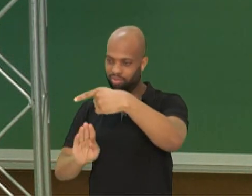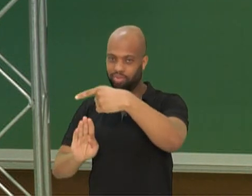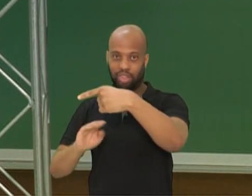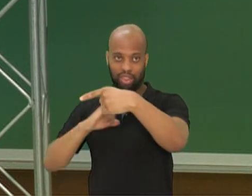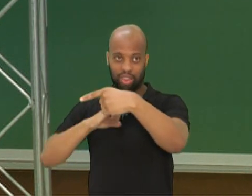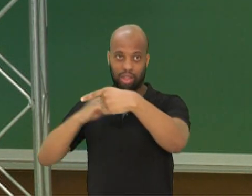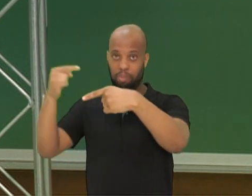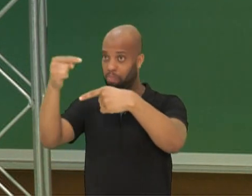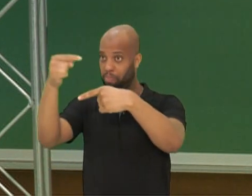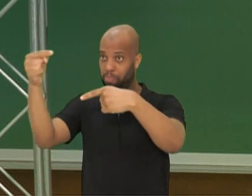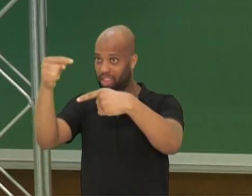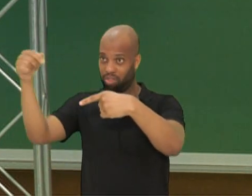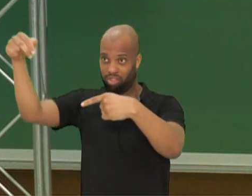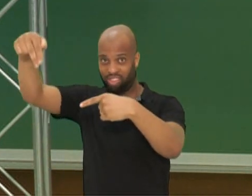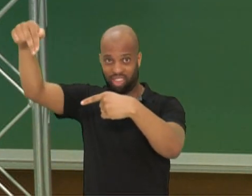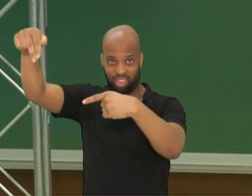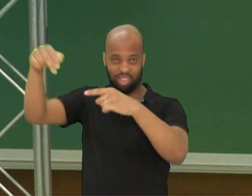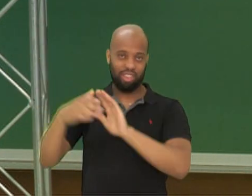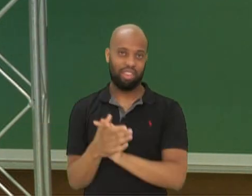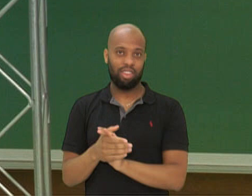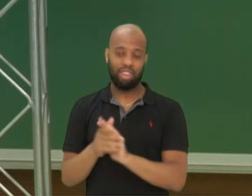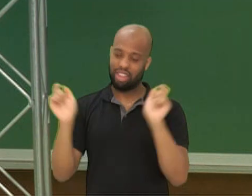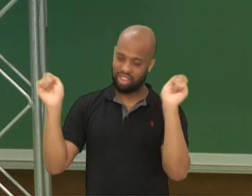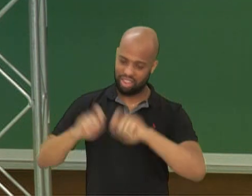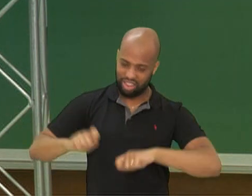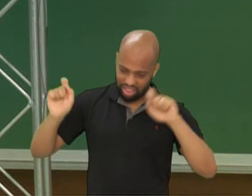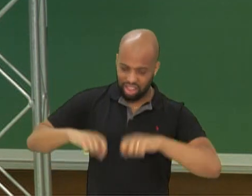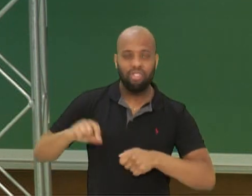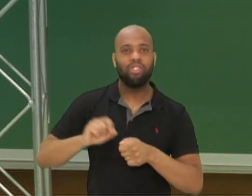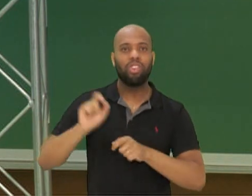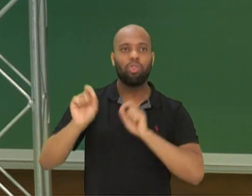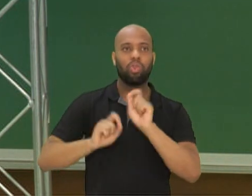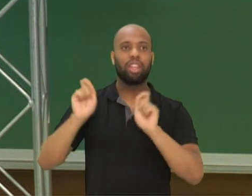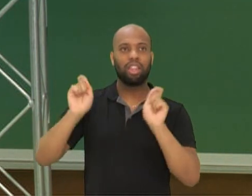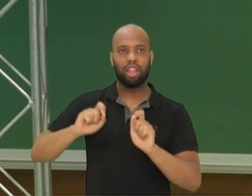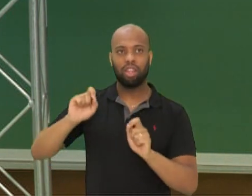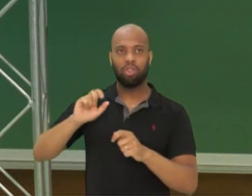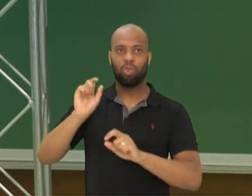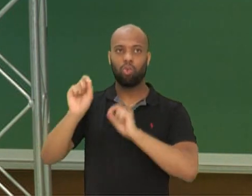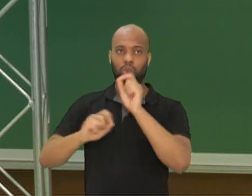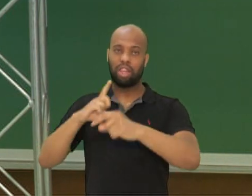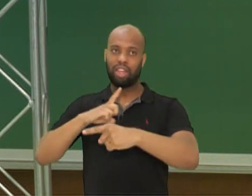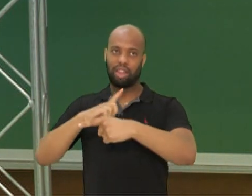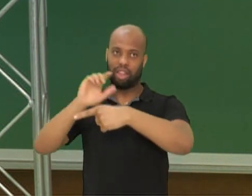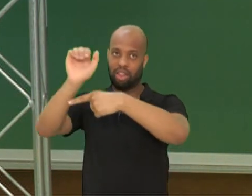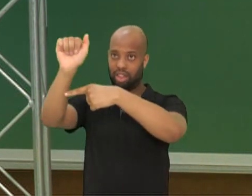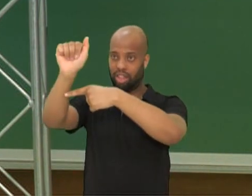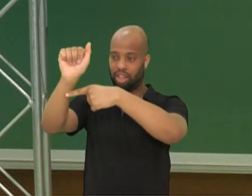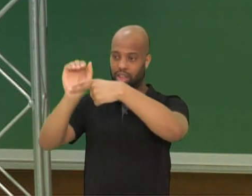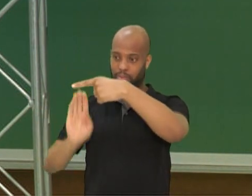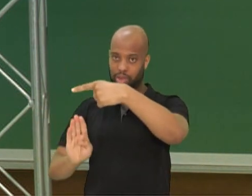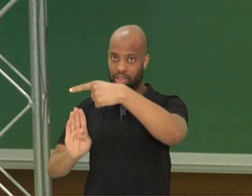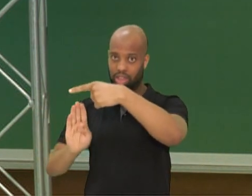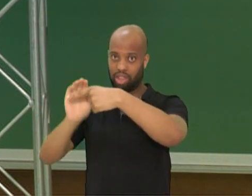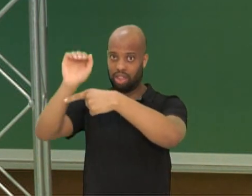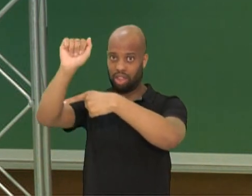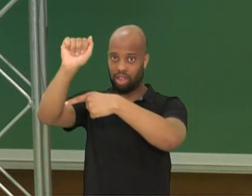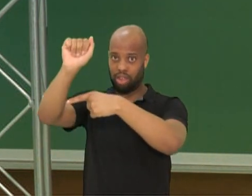como b sobre a elevado a n. Então, se eu tivesse aqui 2/3 elevado a 3,